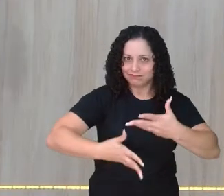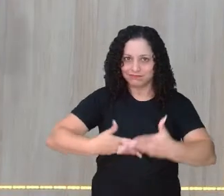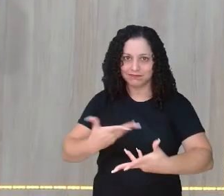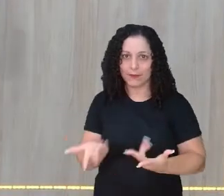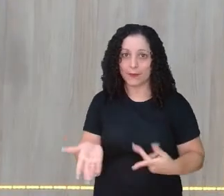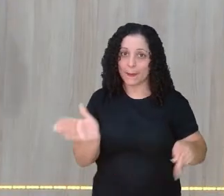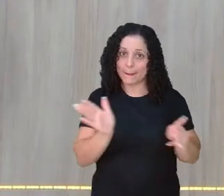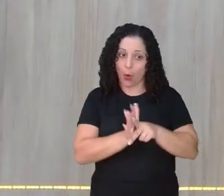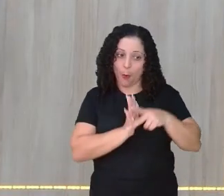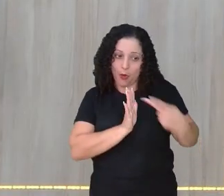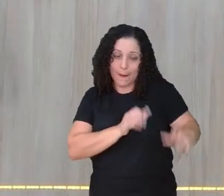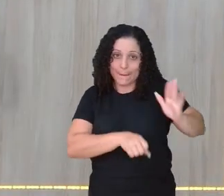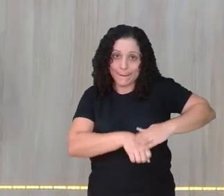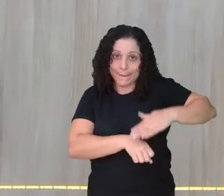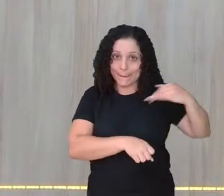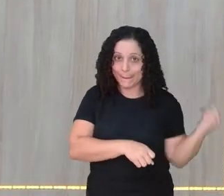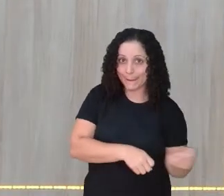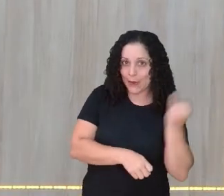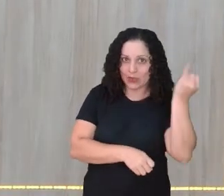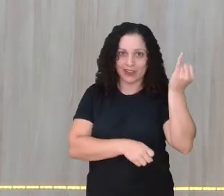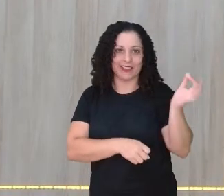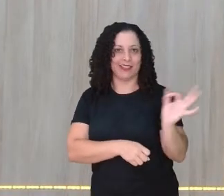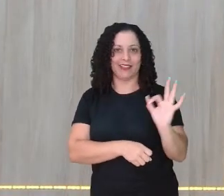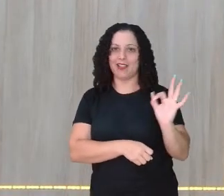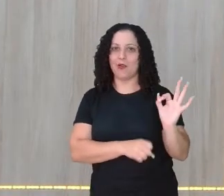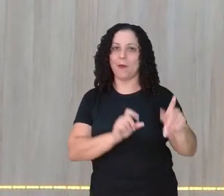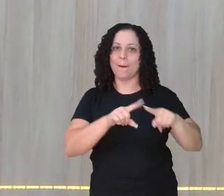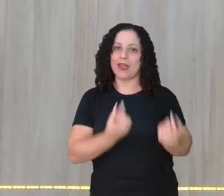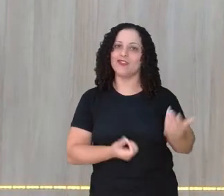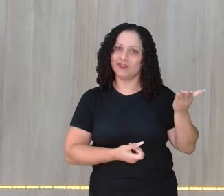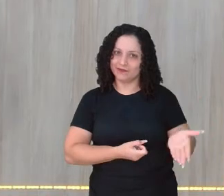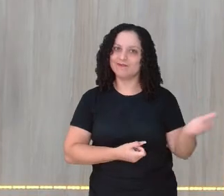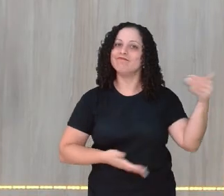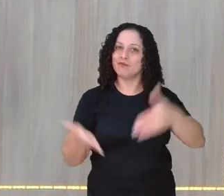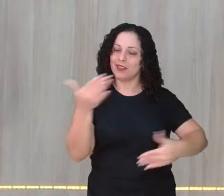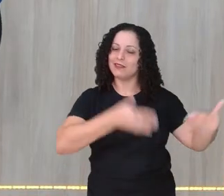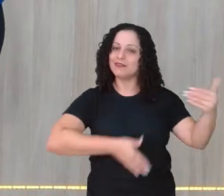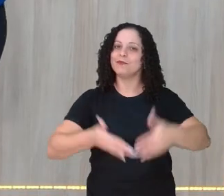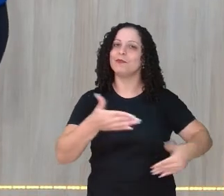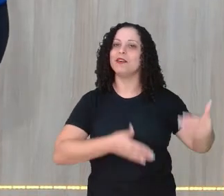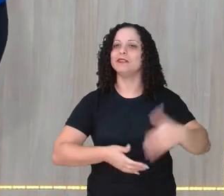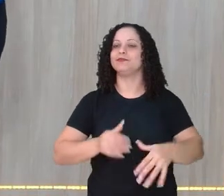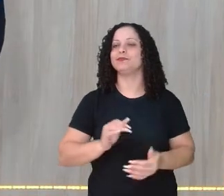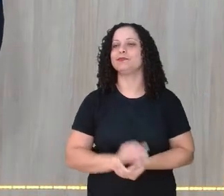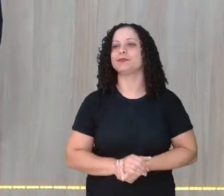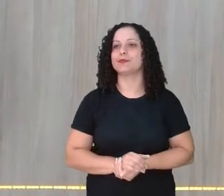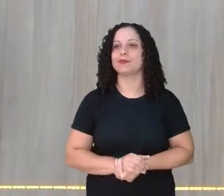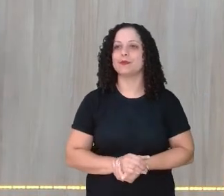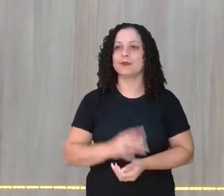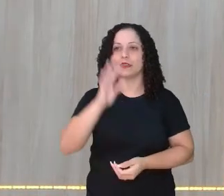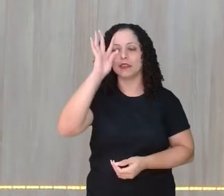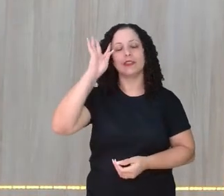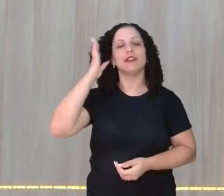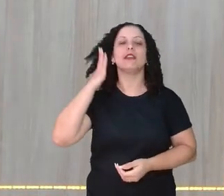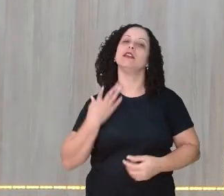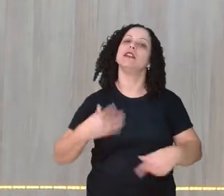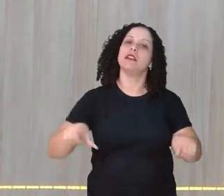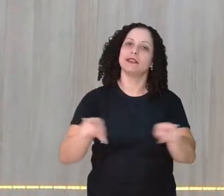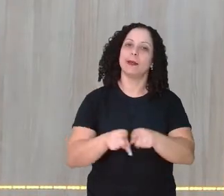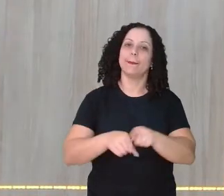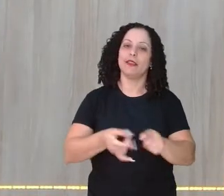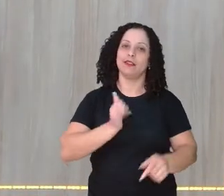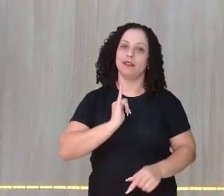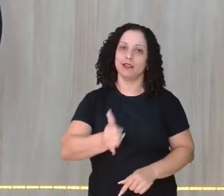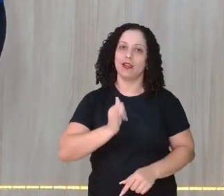parte do quadro principal de personagens, certo? A gente também tem como elemento da